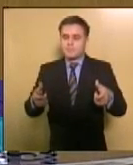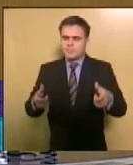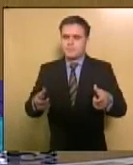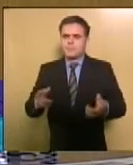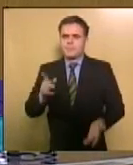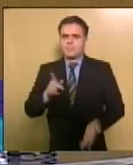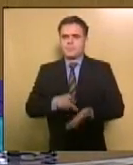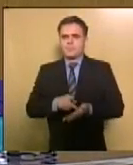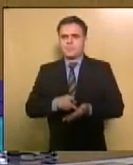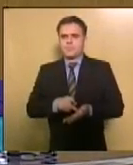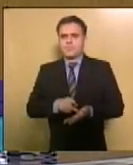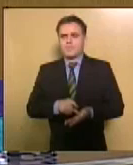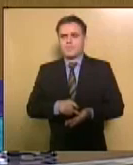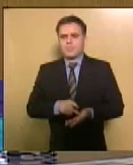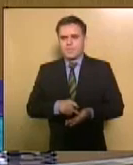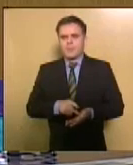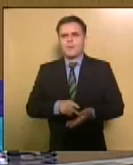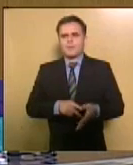verdade